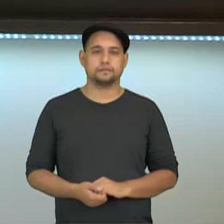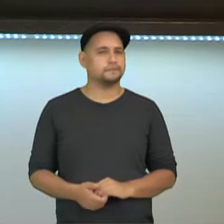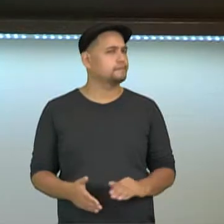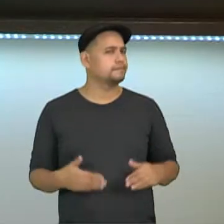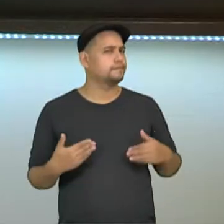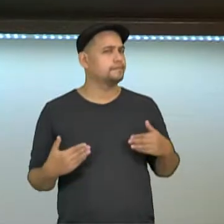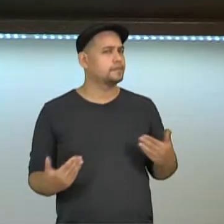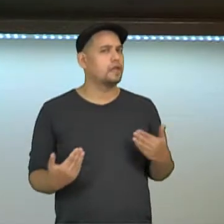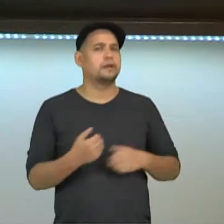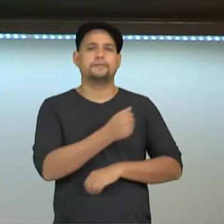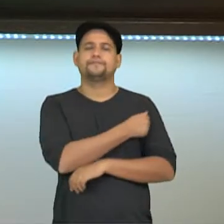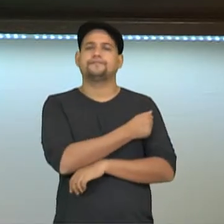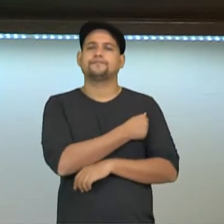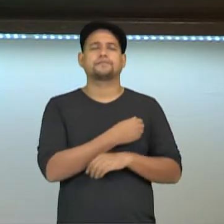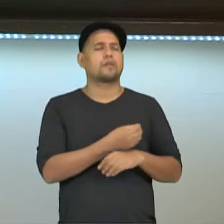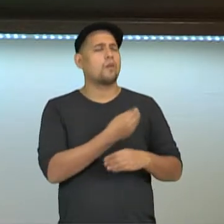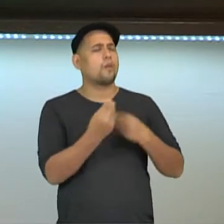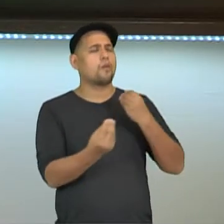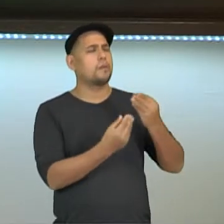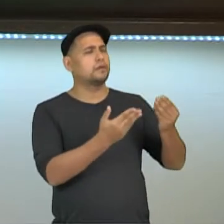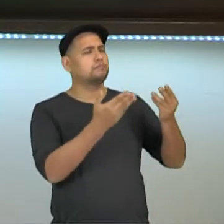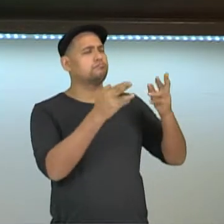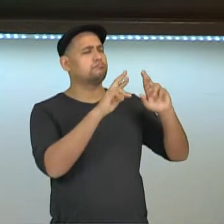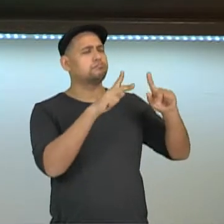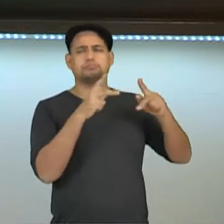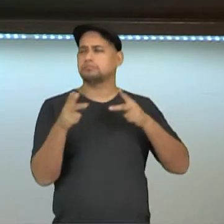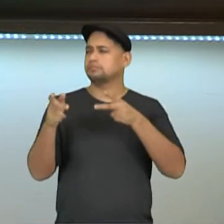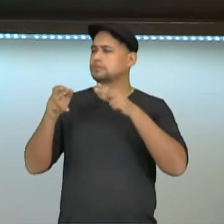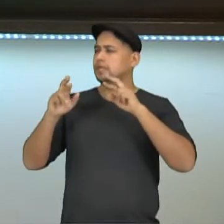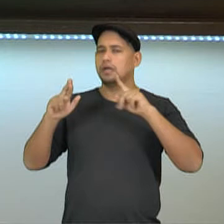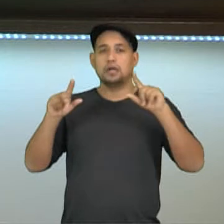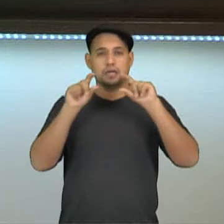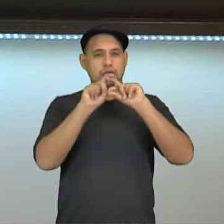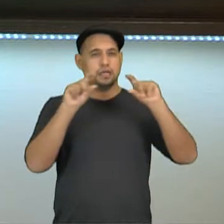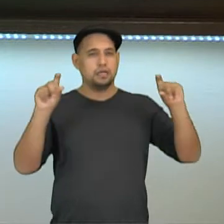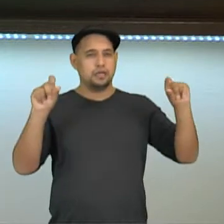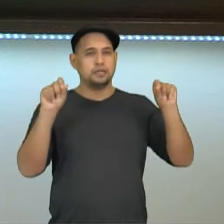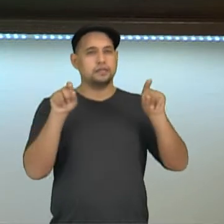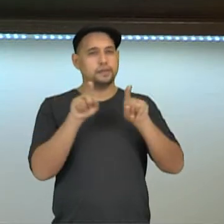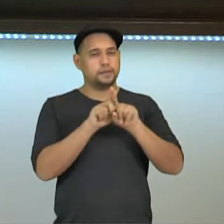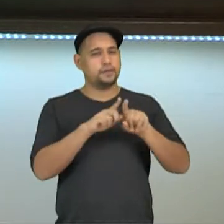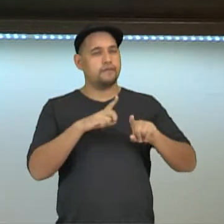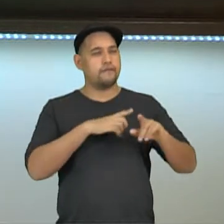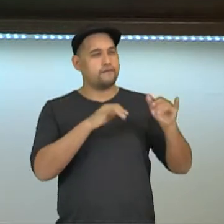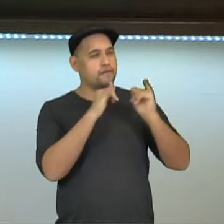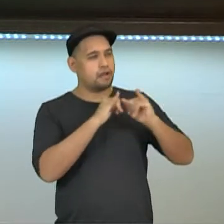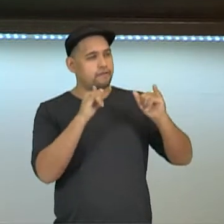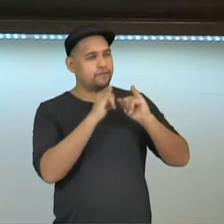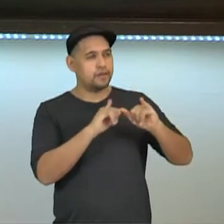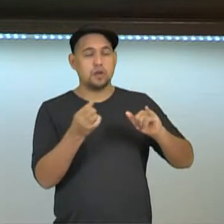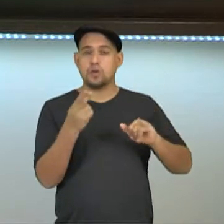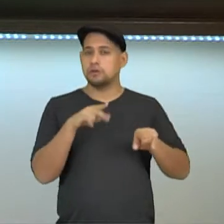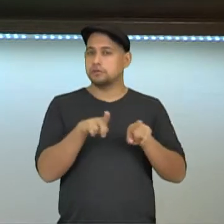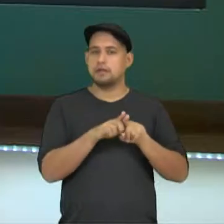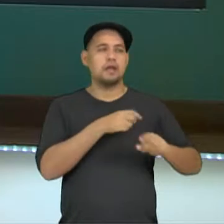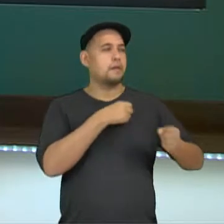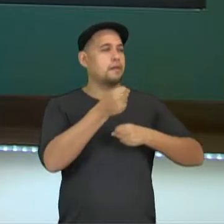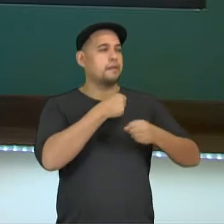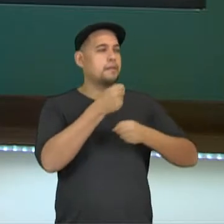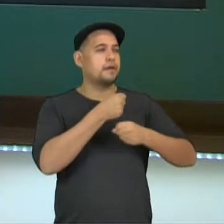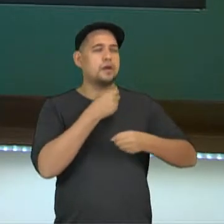Então, estudantes, como diferenciar, então, se esse título, essa linha fina faz parte de uma notícia, né, ou se trata de uma